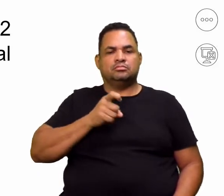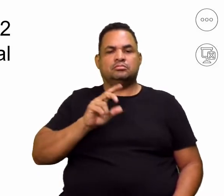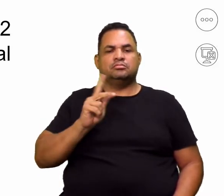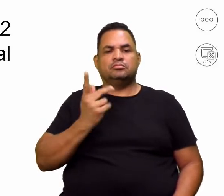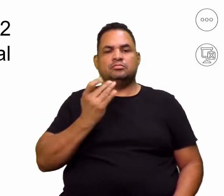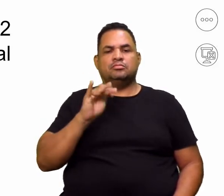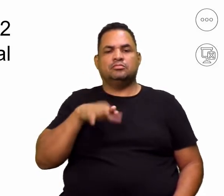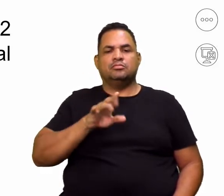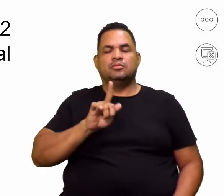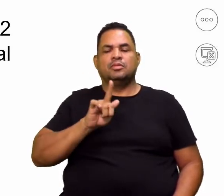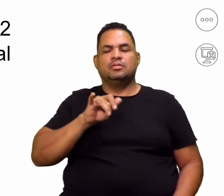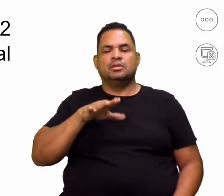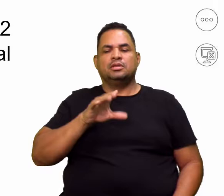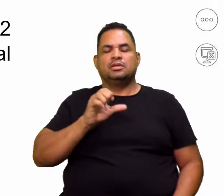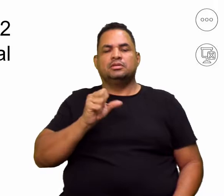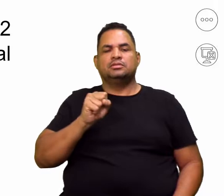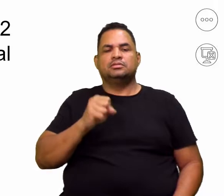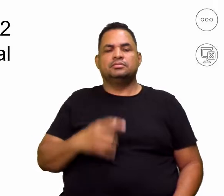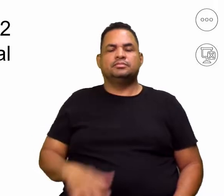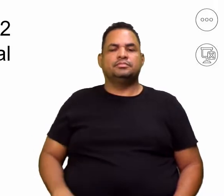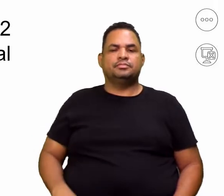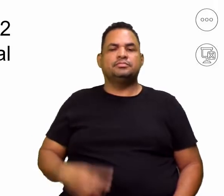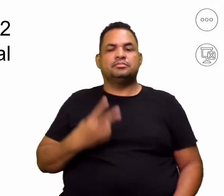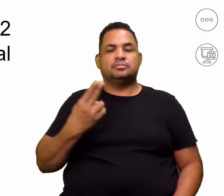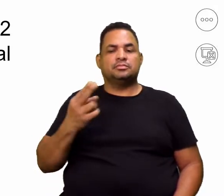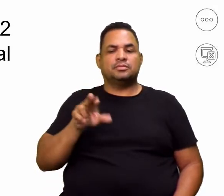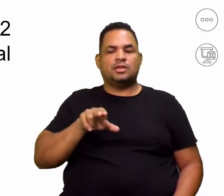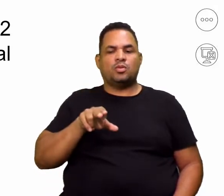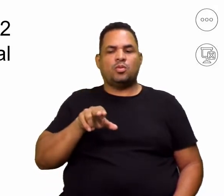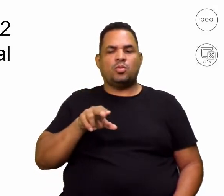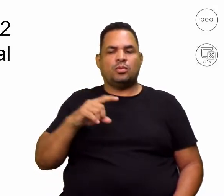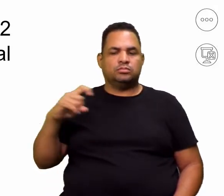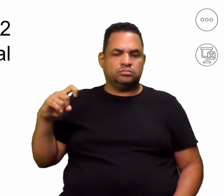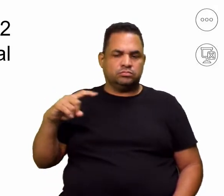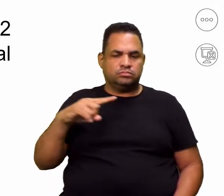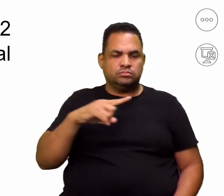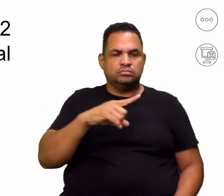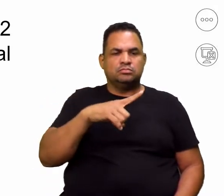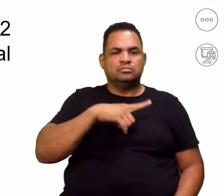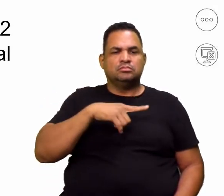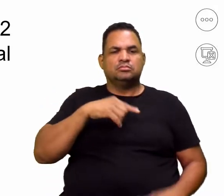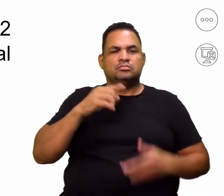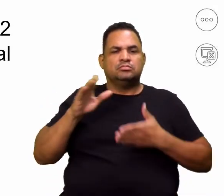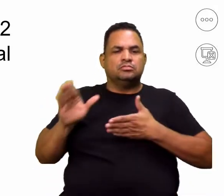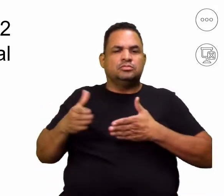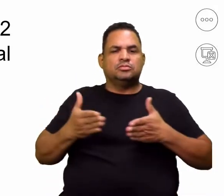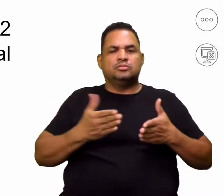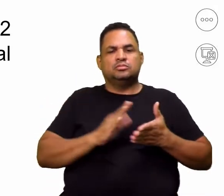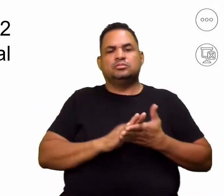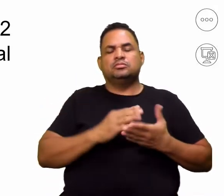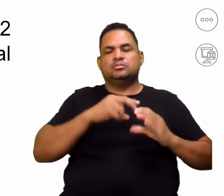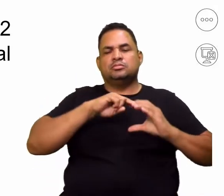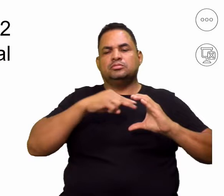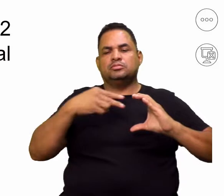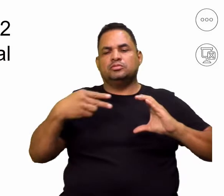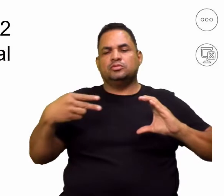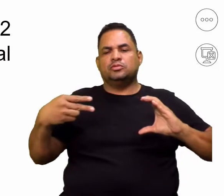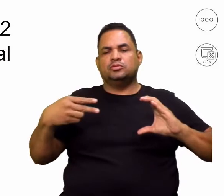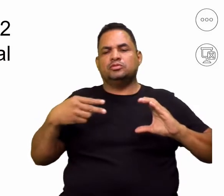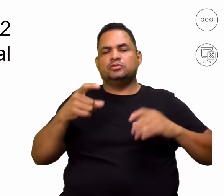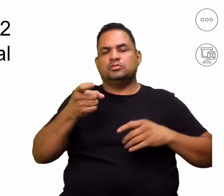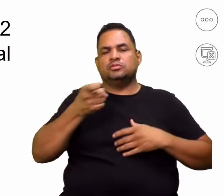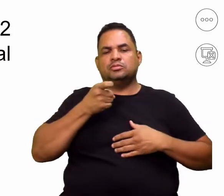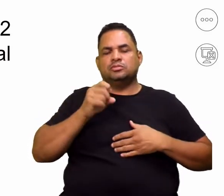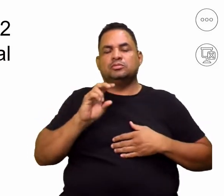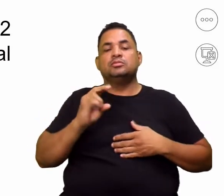de homogaméticas, gametas iguais, né? Produzem apenas cromossomos X, cromossomos sexuais X,